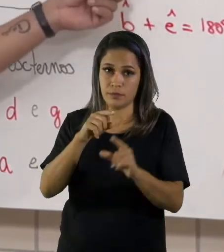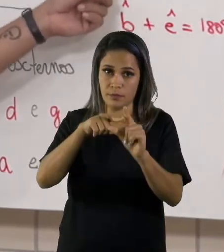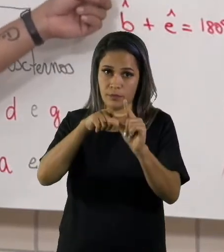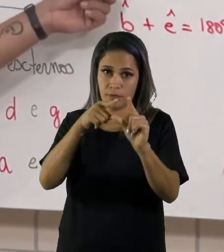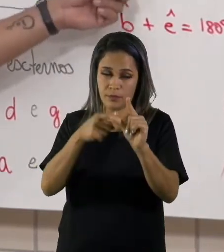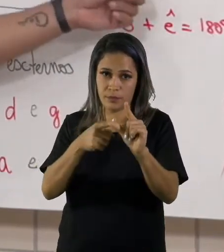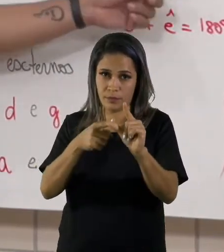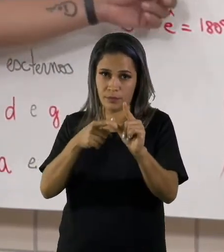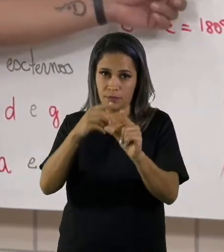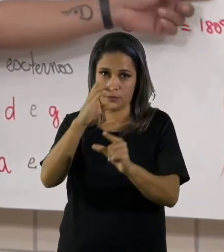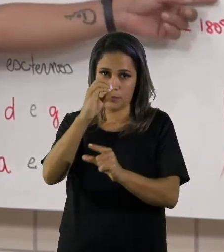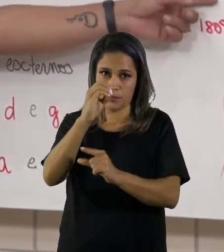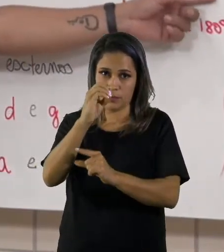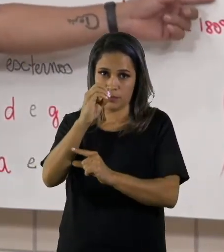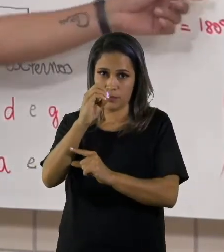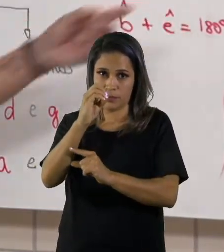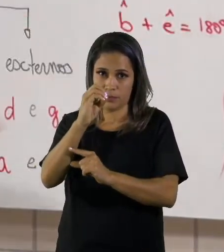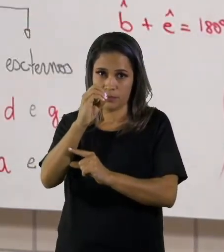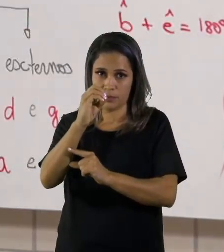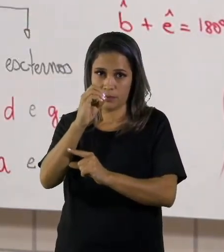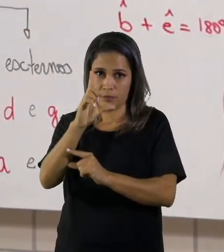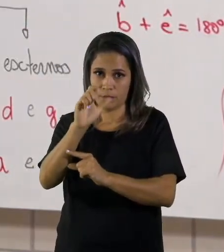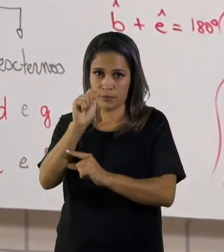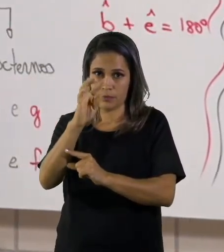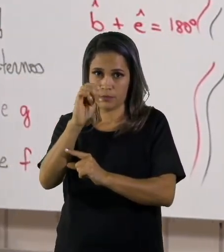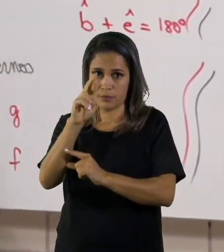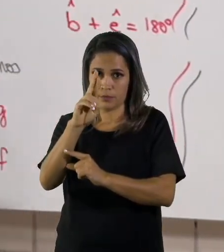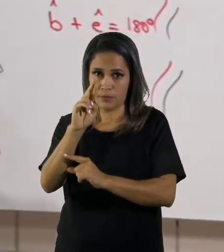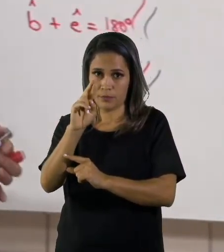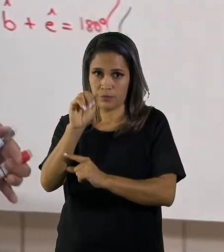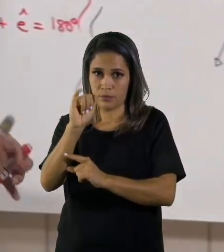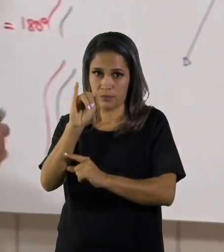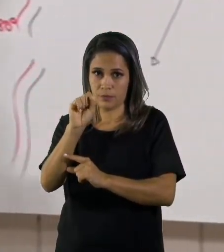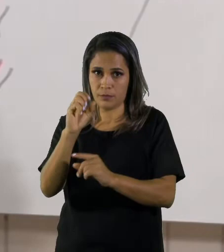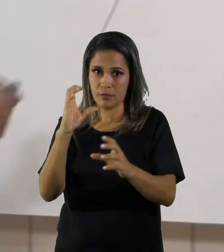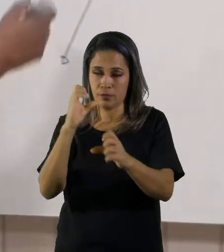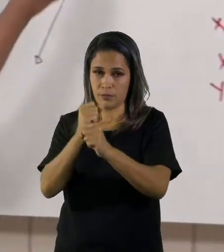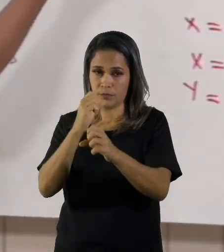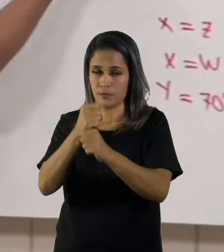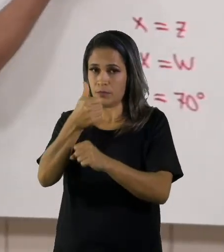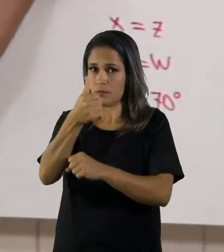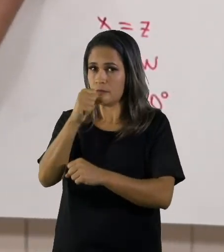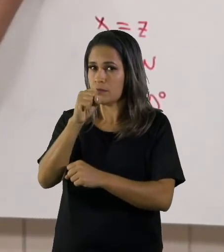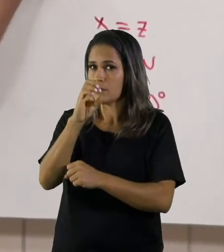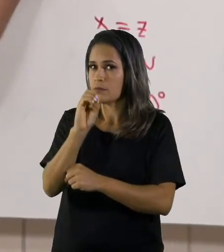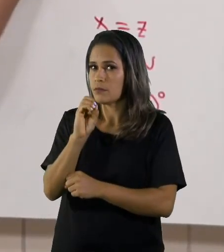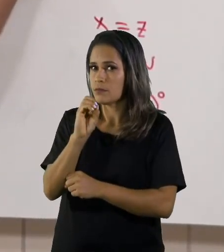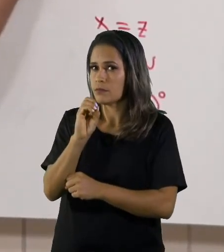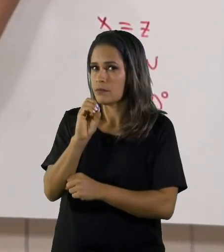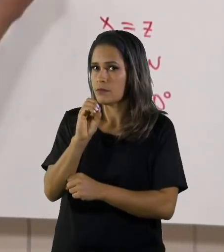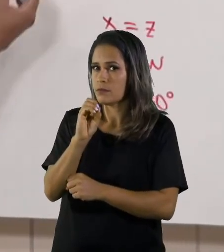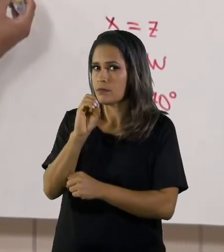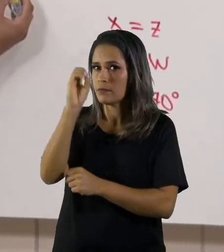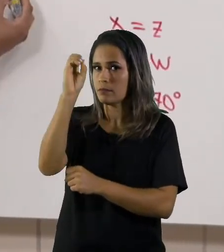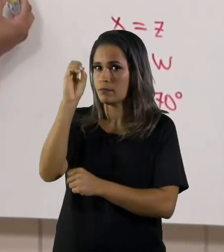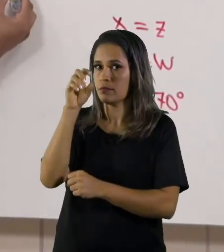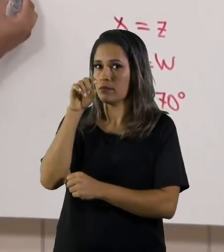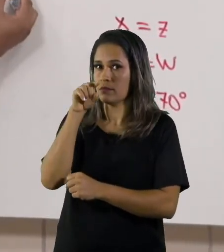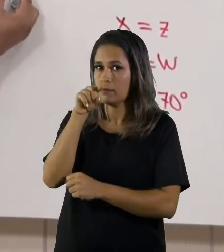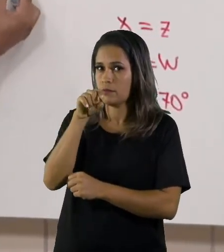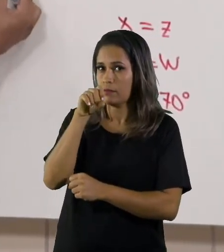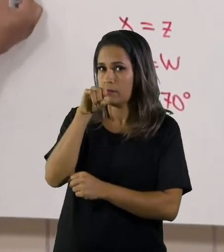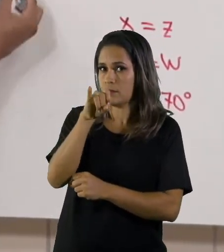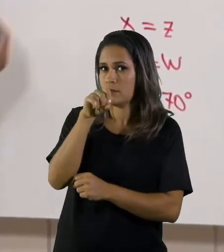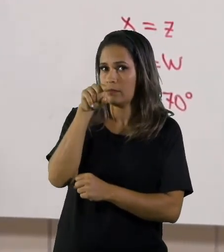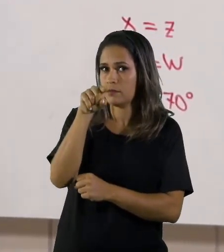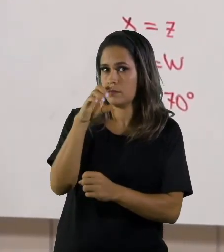esses ângulos, eu tenho 180. Ou seja, se você somar esse ângulo com